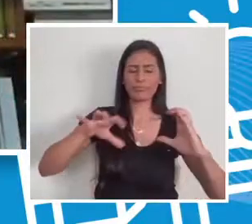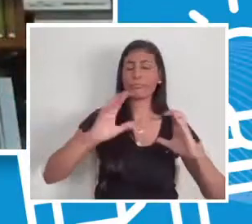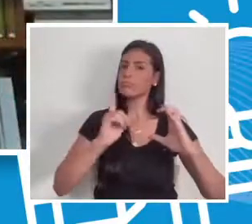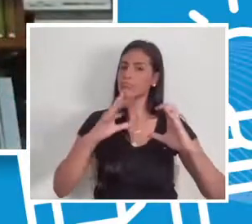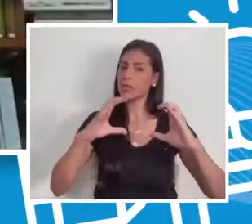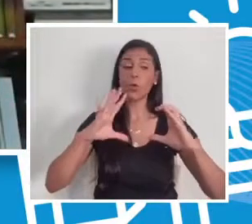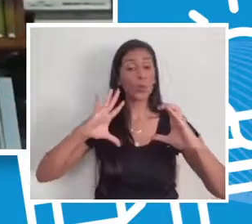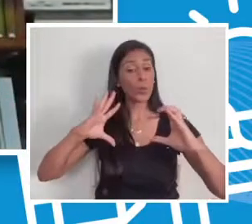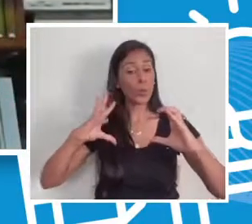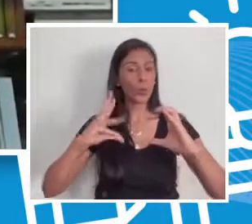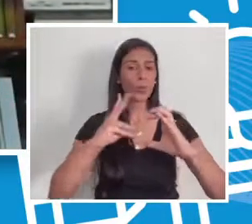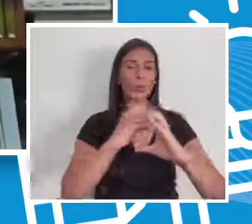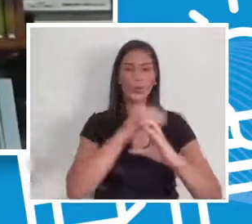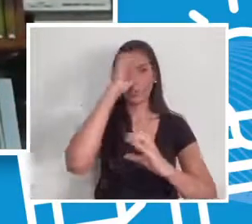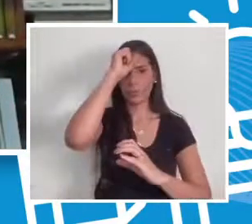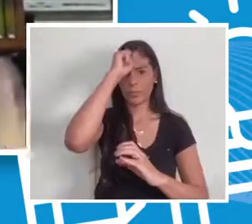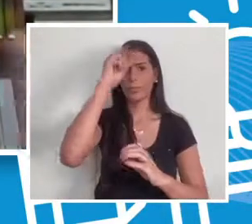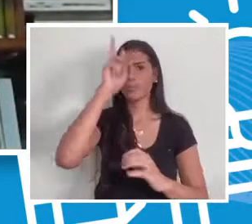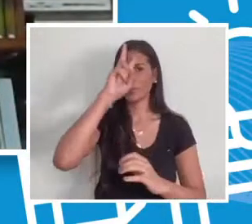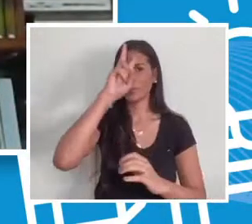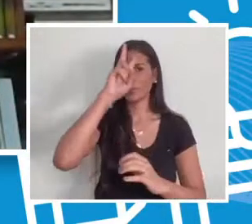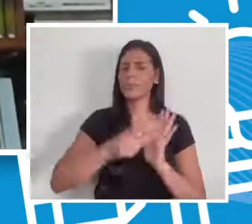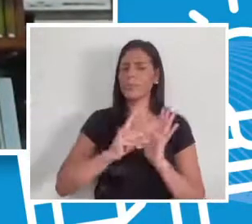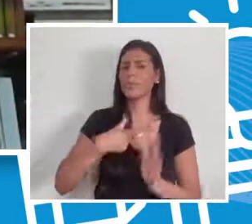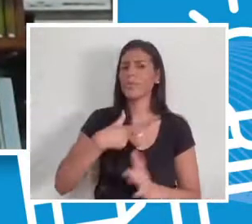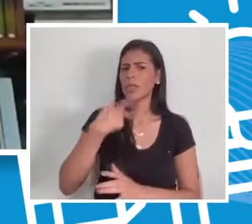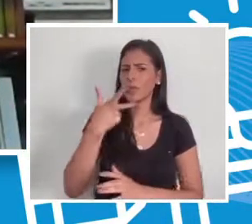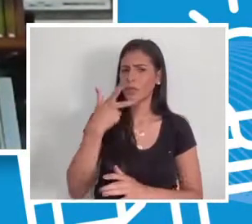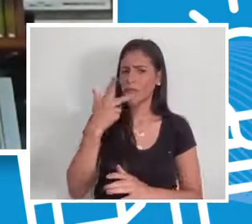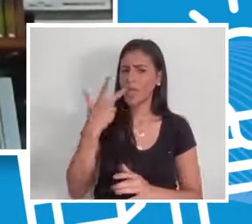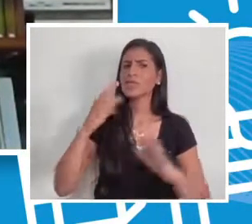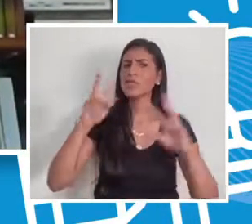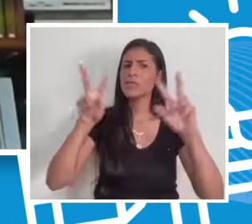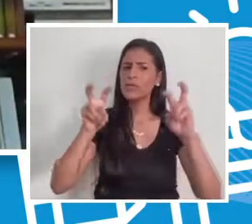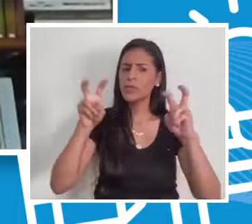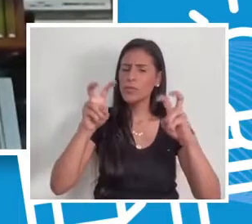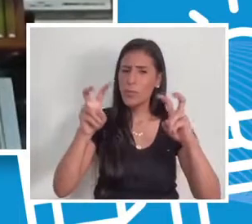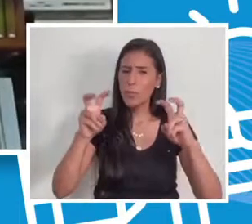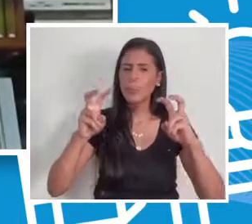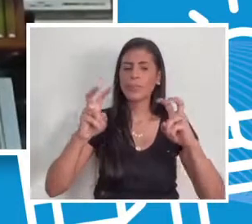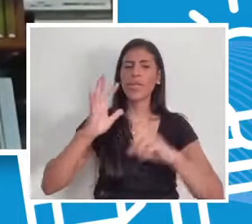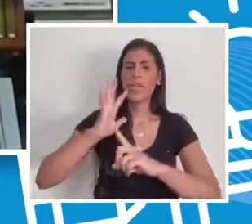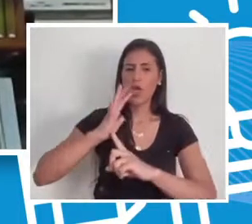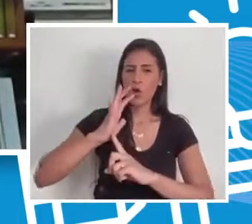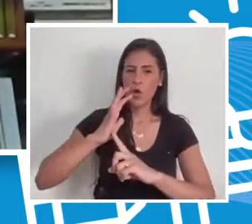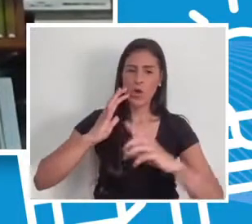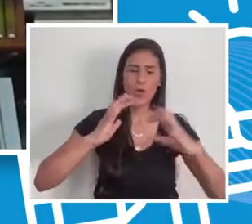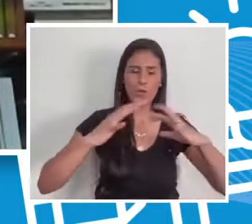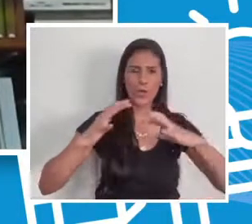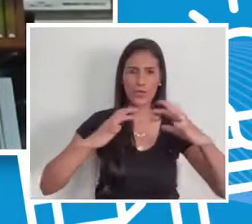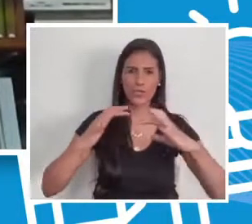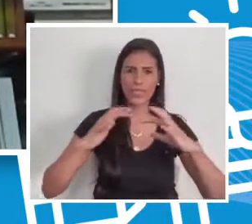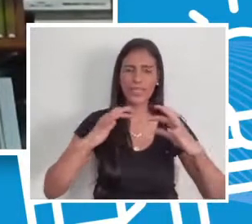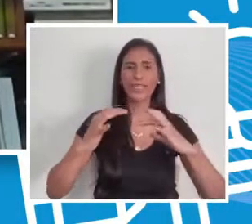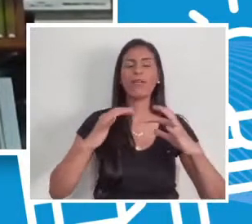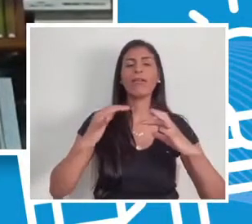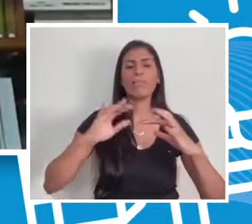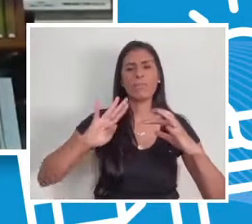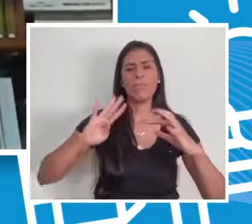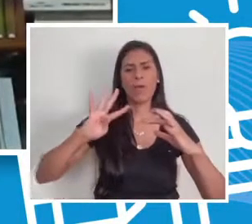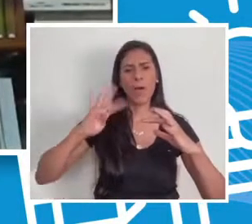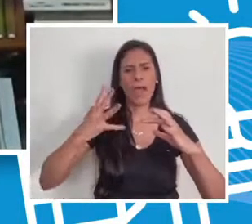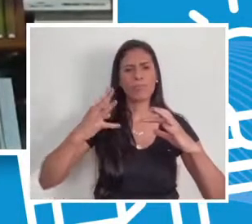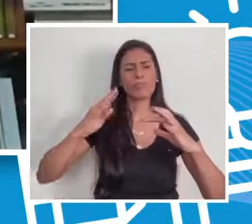de neurônios nos dois lados do cérebro somados, e isso multiplicado por 30 mil sinapses por neurônio